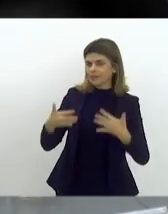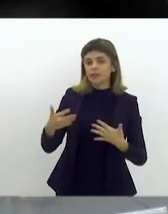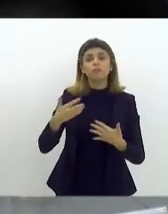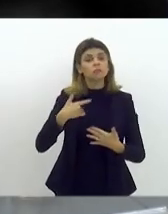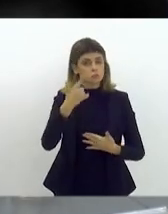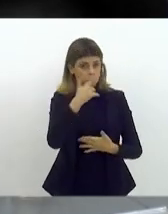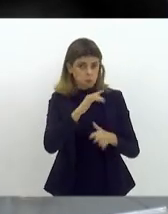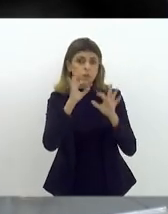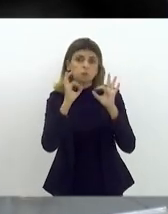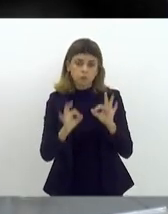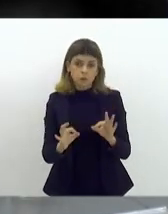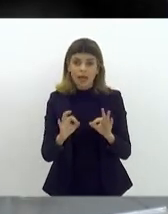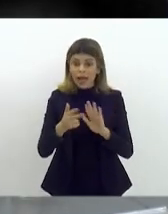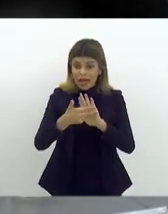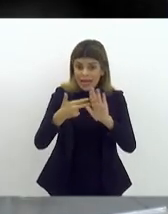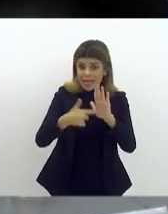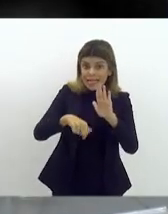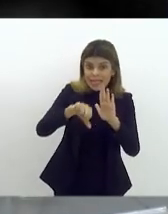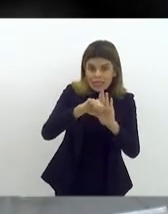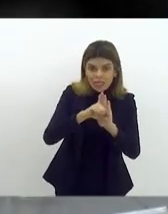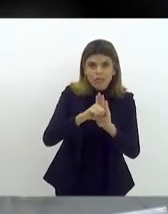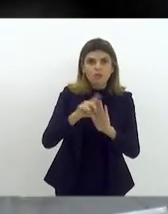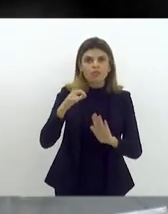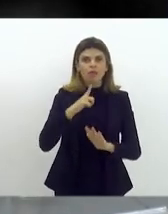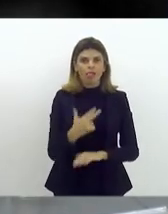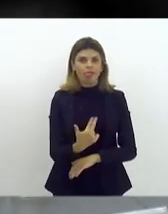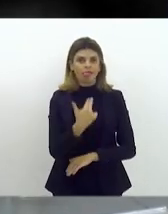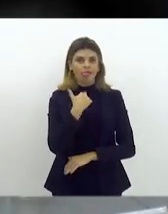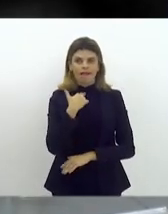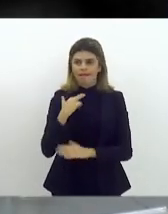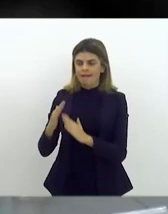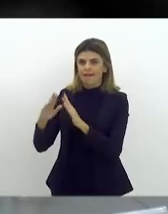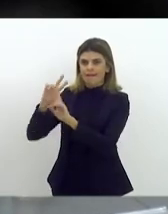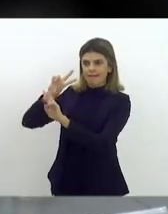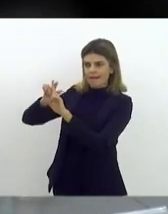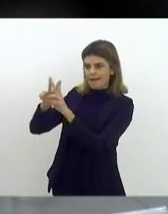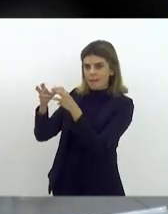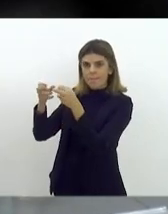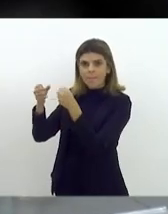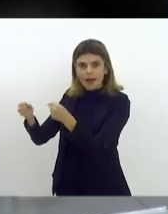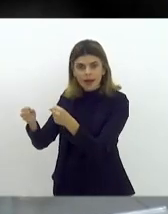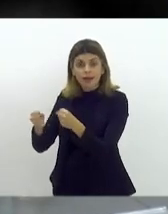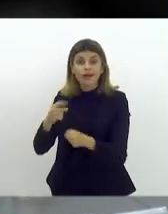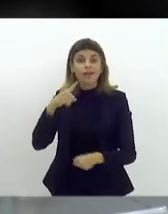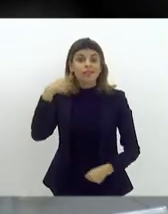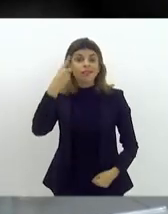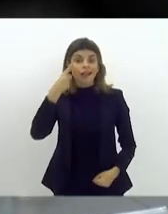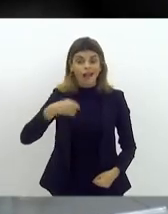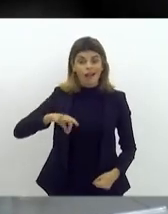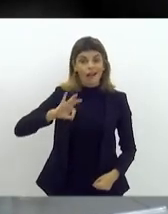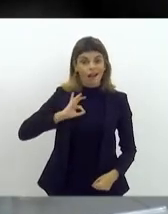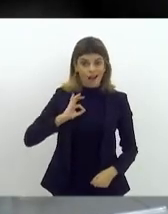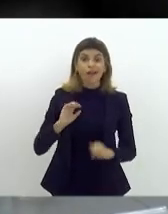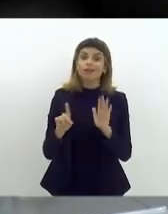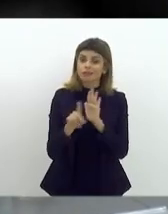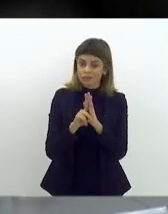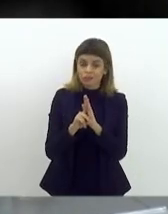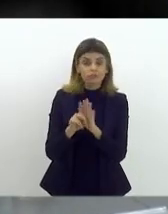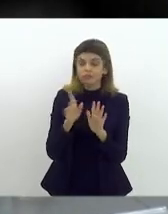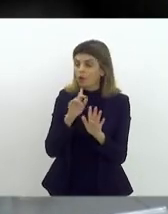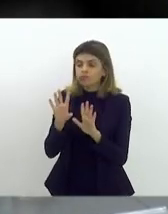afirmar que na medida em que o crime passa a ser punido com pena de reclusão eu já permito que o delegado de polícia venha trabalhar com uma